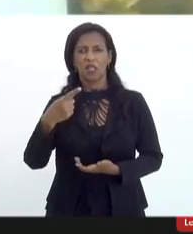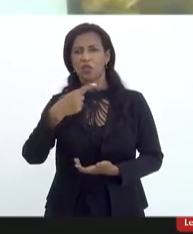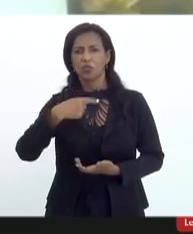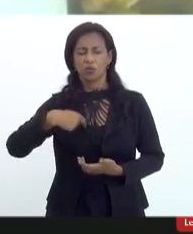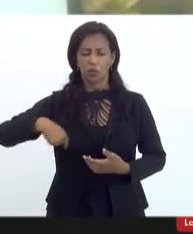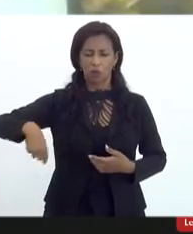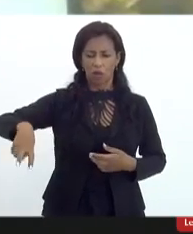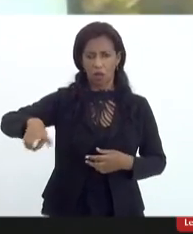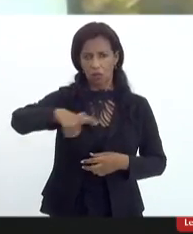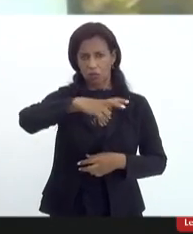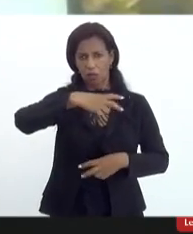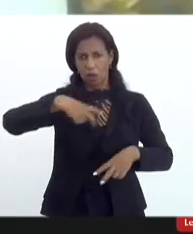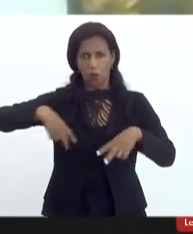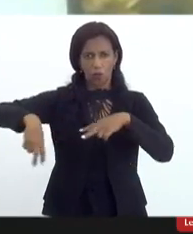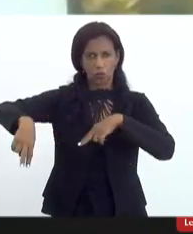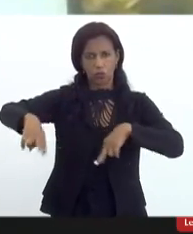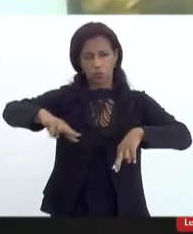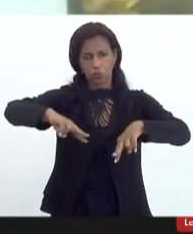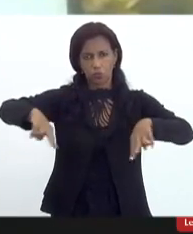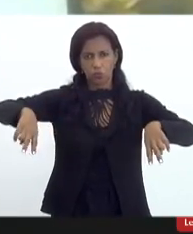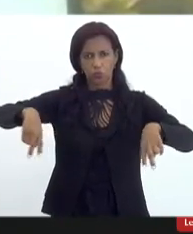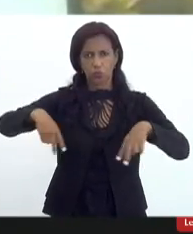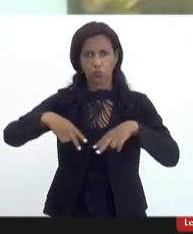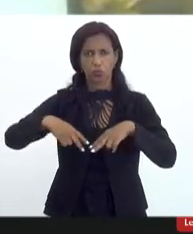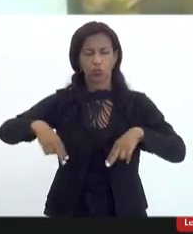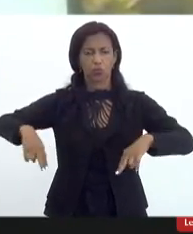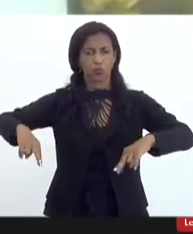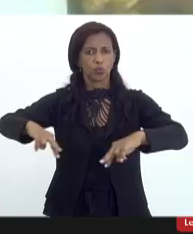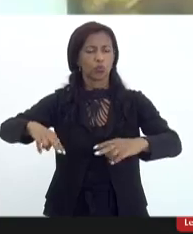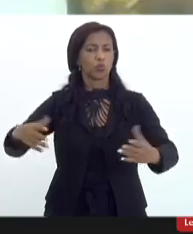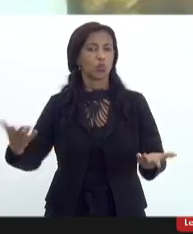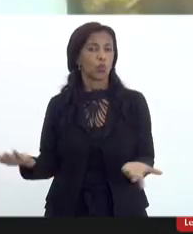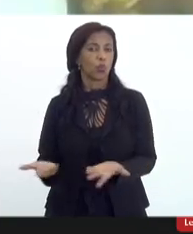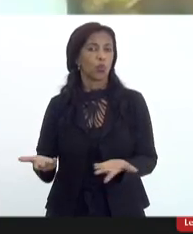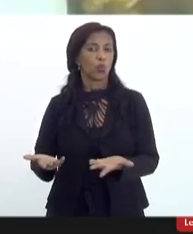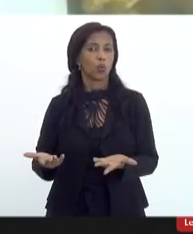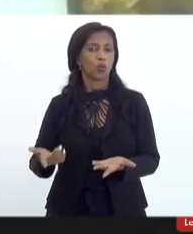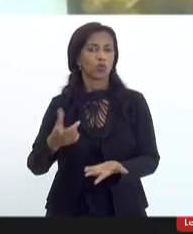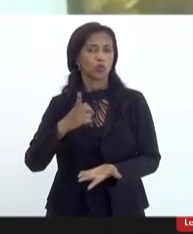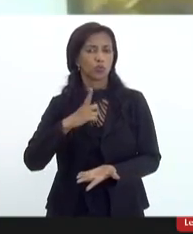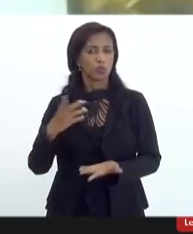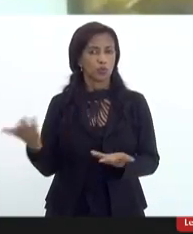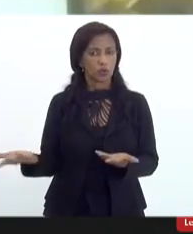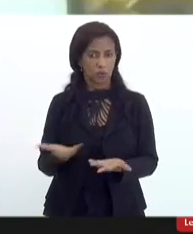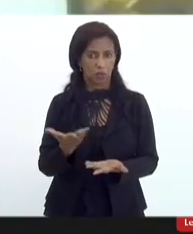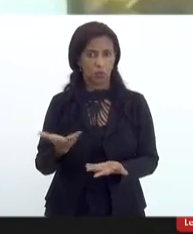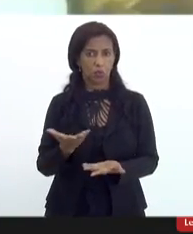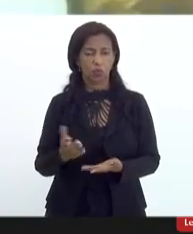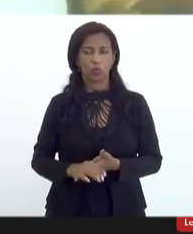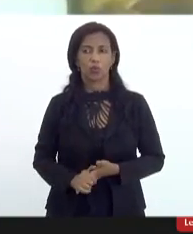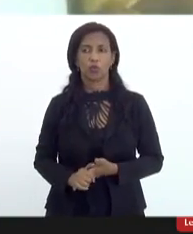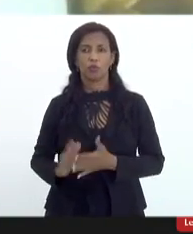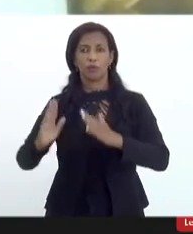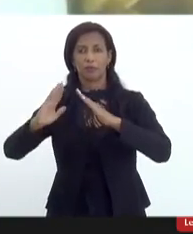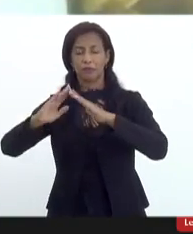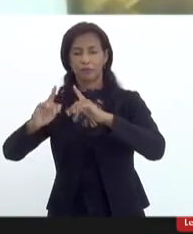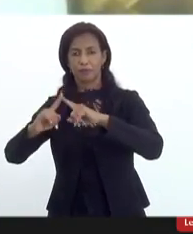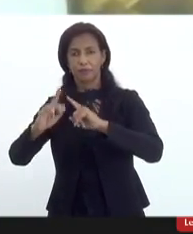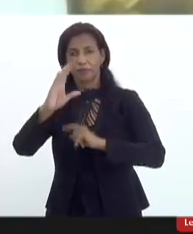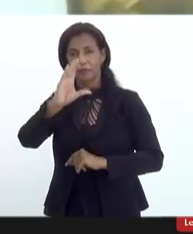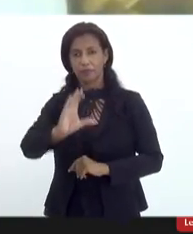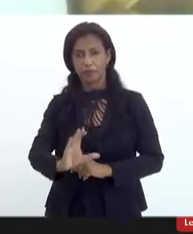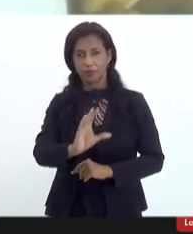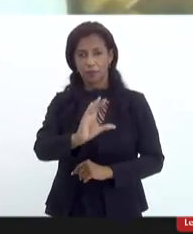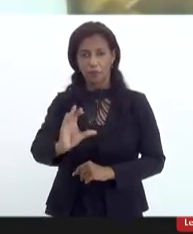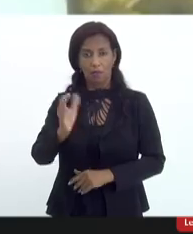das ferramentas que eles utilizam hoje são as ferramentas atualizadas que foram utilizadas pela Igreja Católica